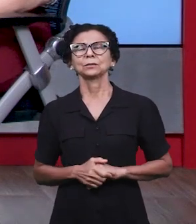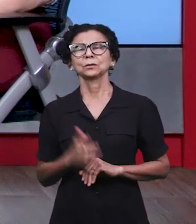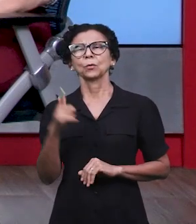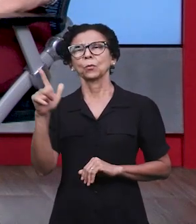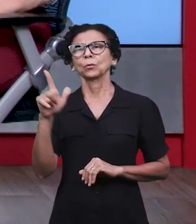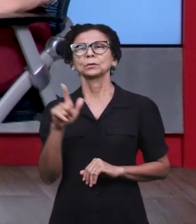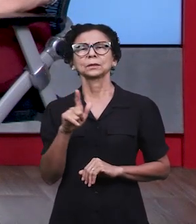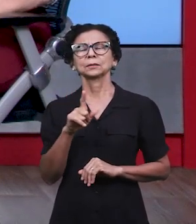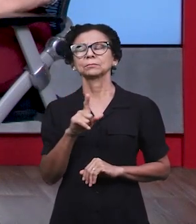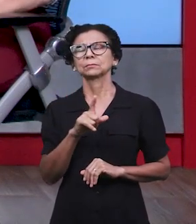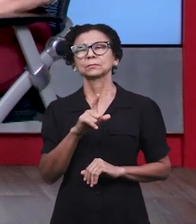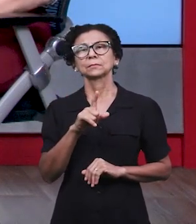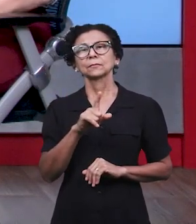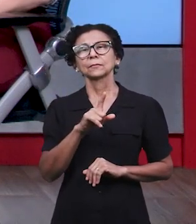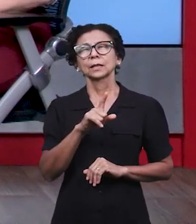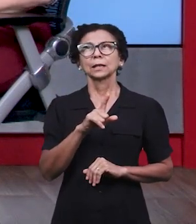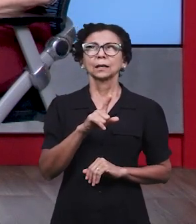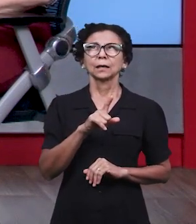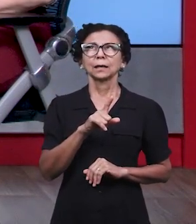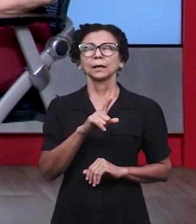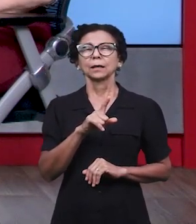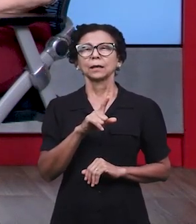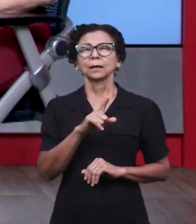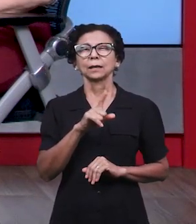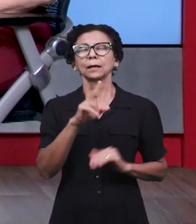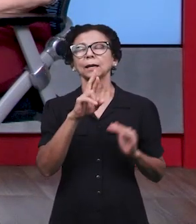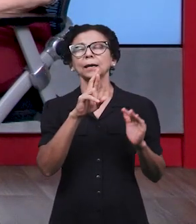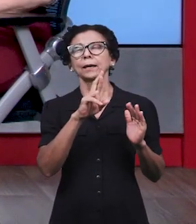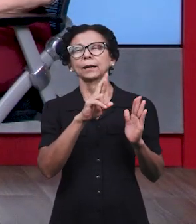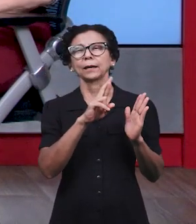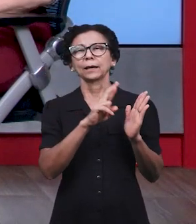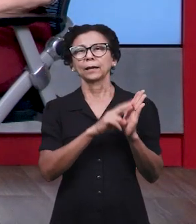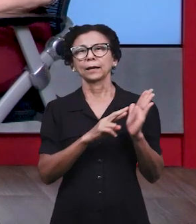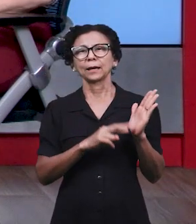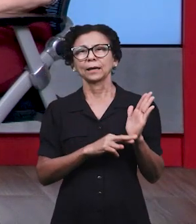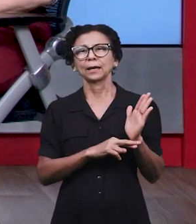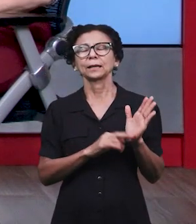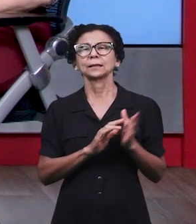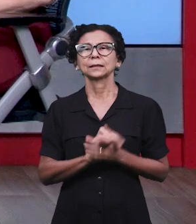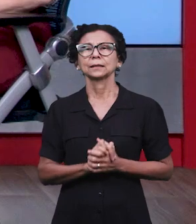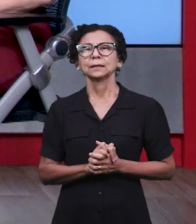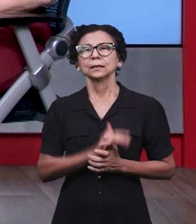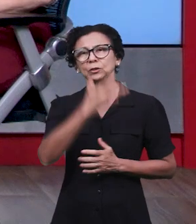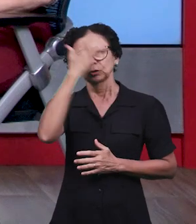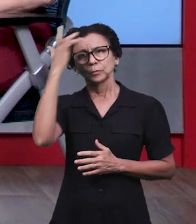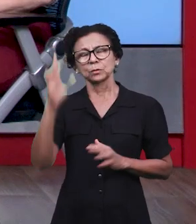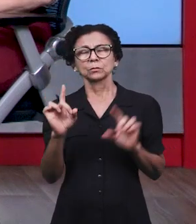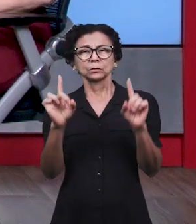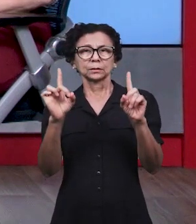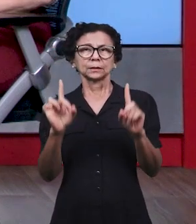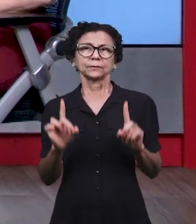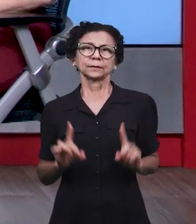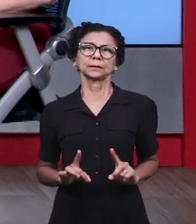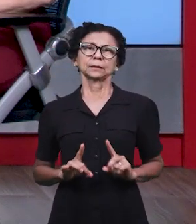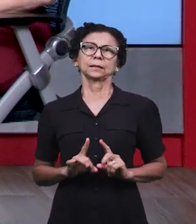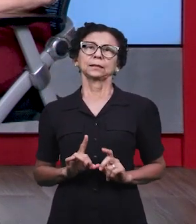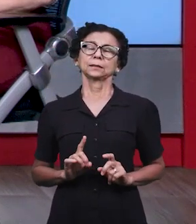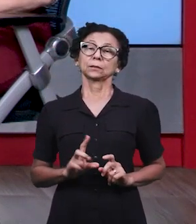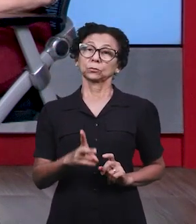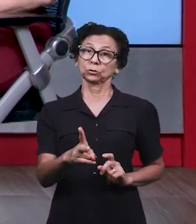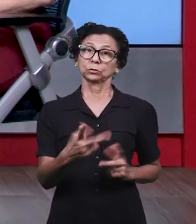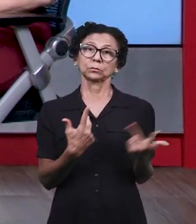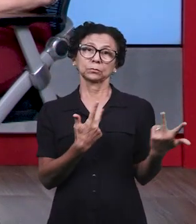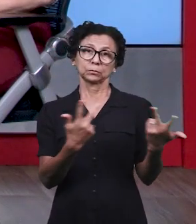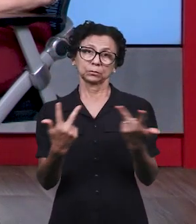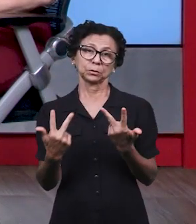mas a regra de tempo de contribuição da pessoa com deficiência ainda permanece, e